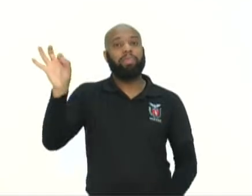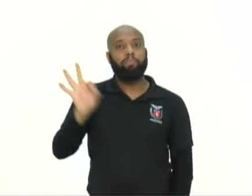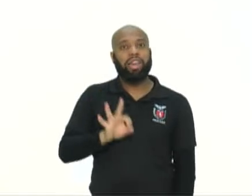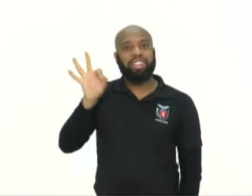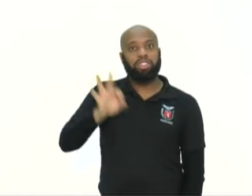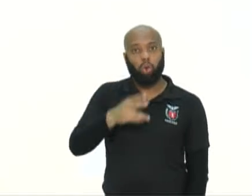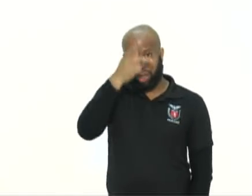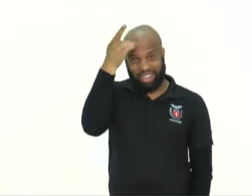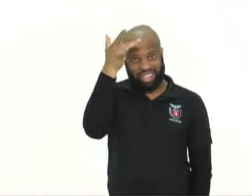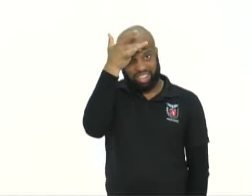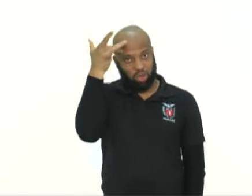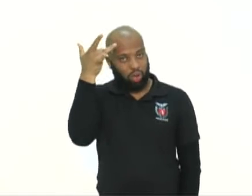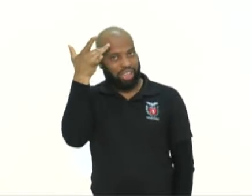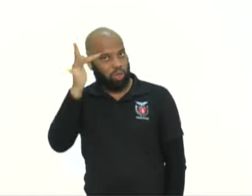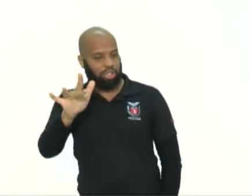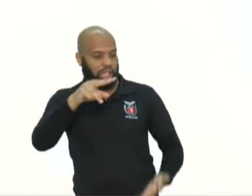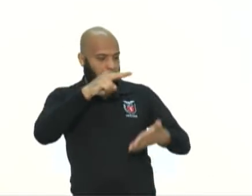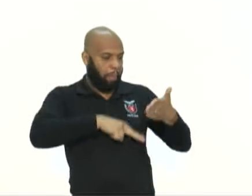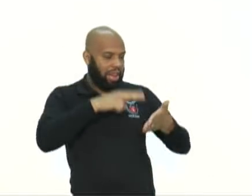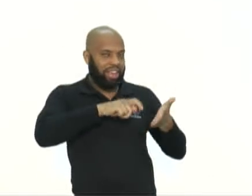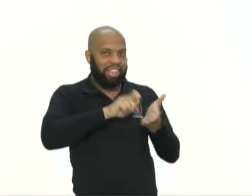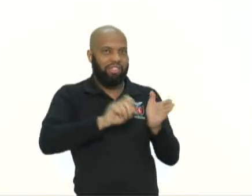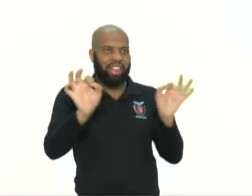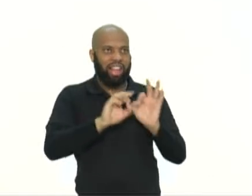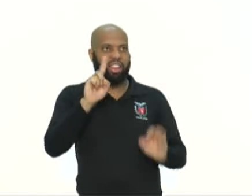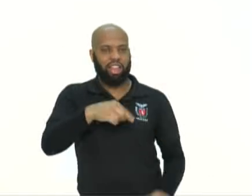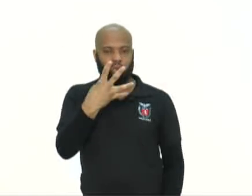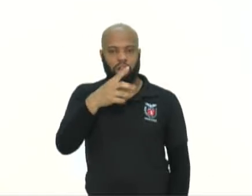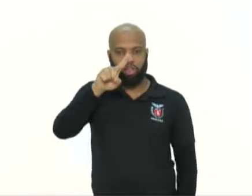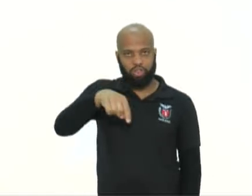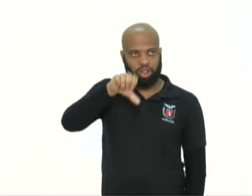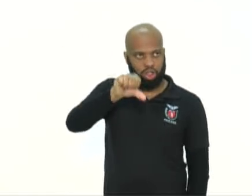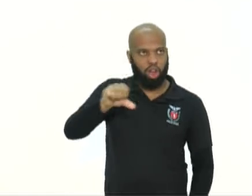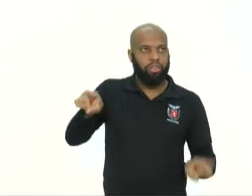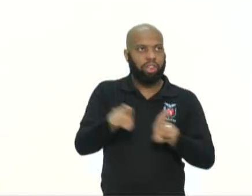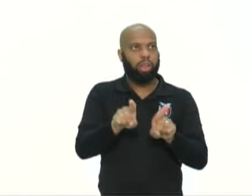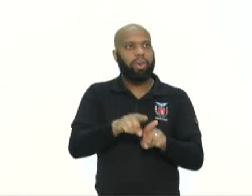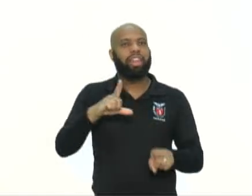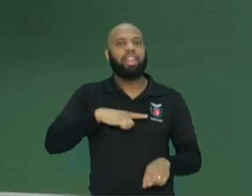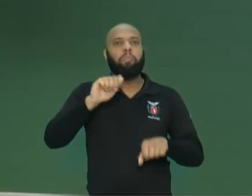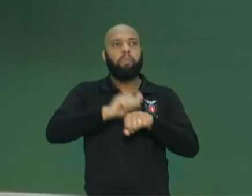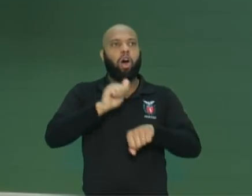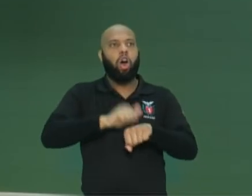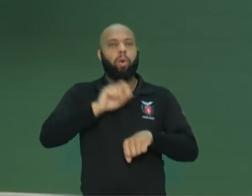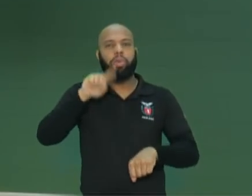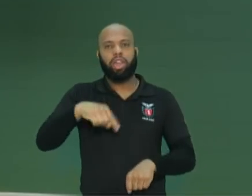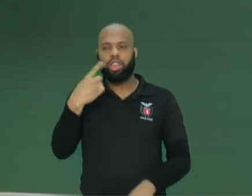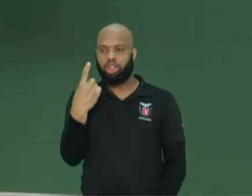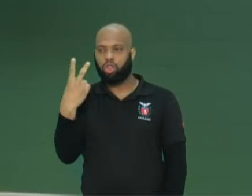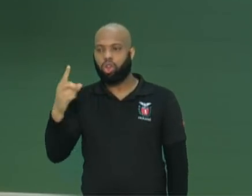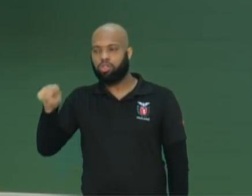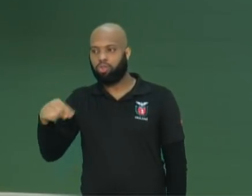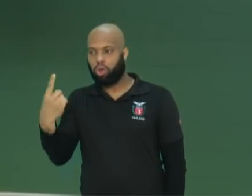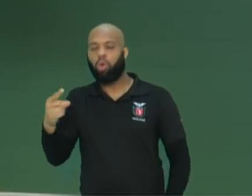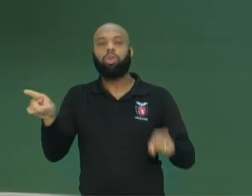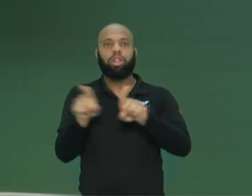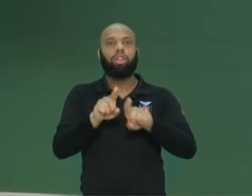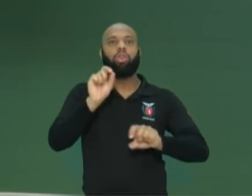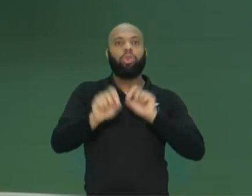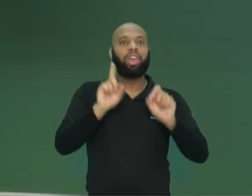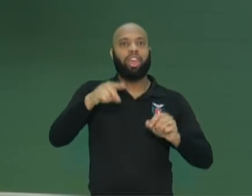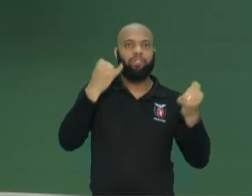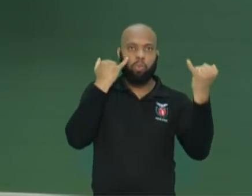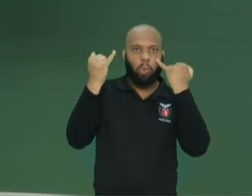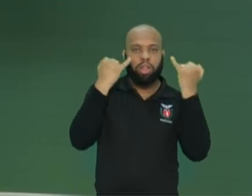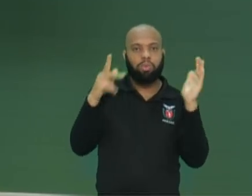analfabetismo de 4,9, os índices de pobreza de 12,1. Então, é um cenário que a gente tem ali de dados